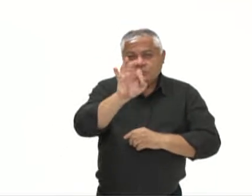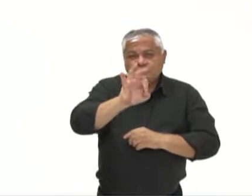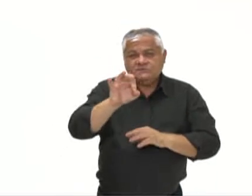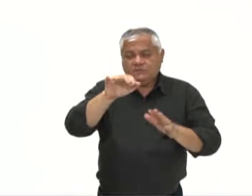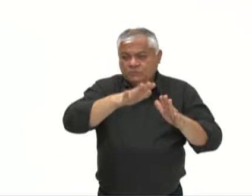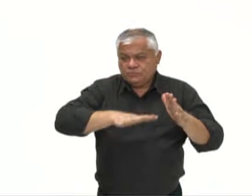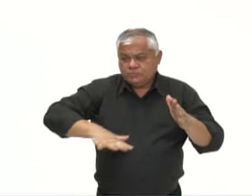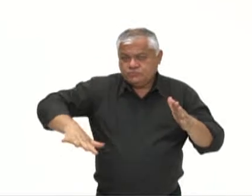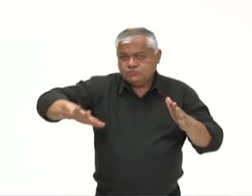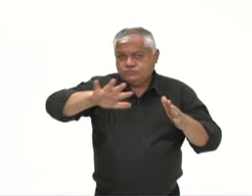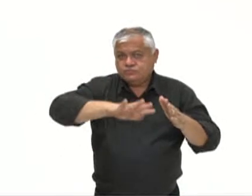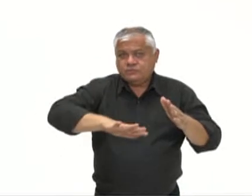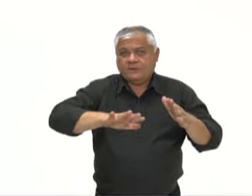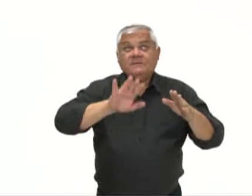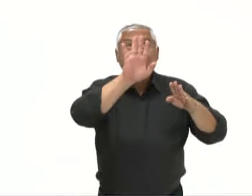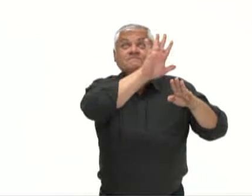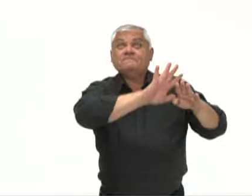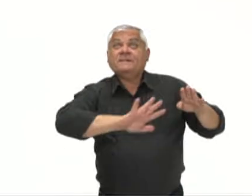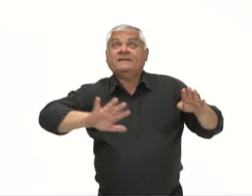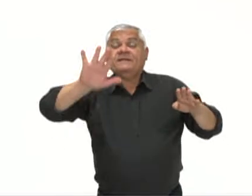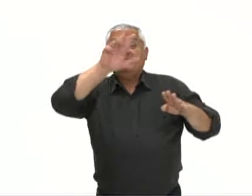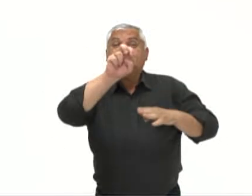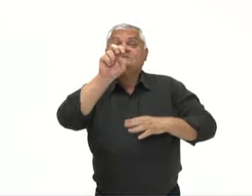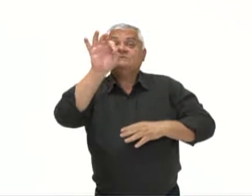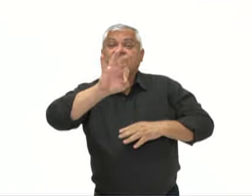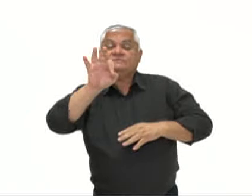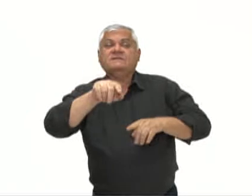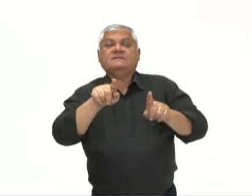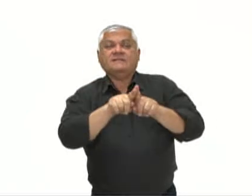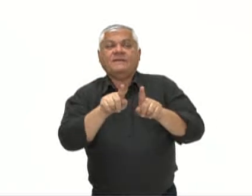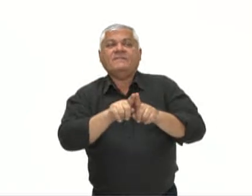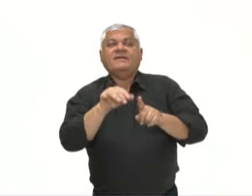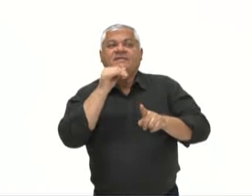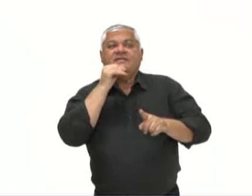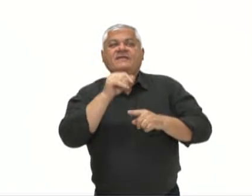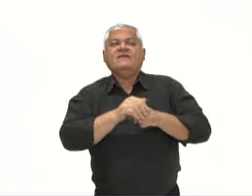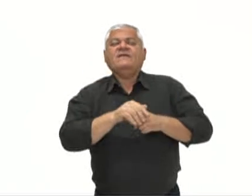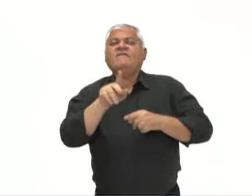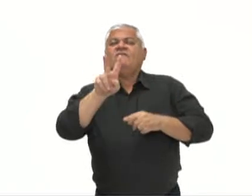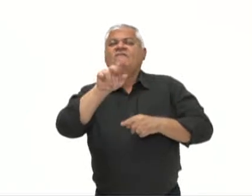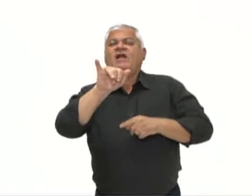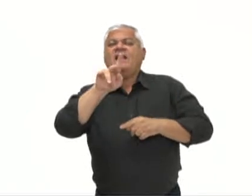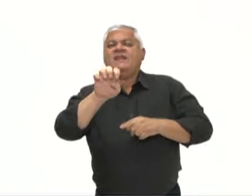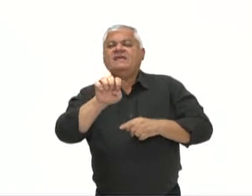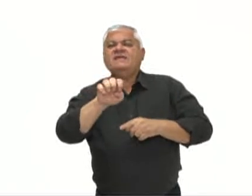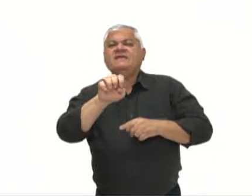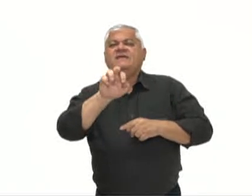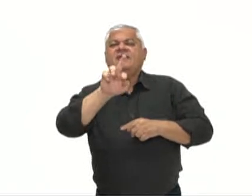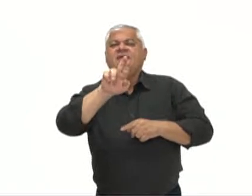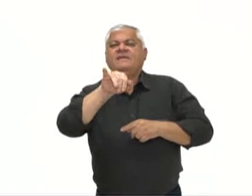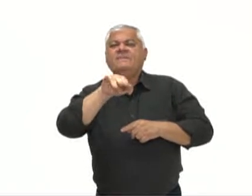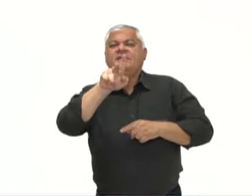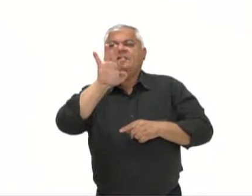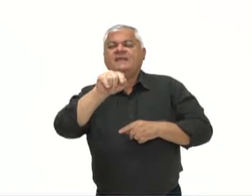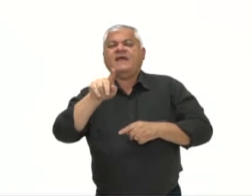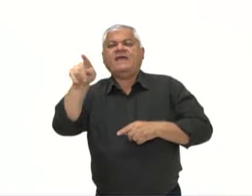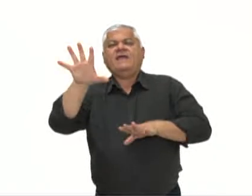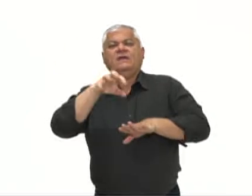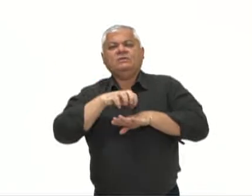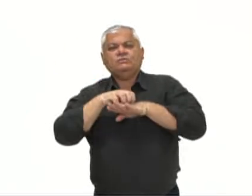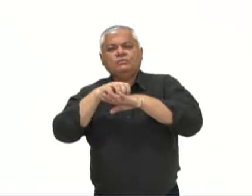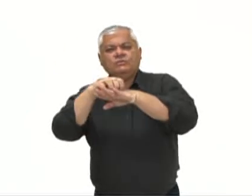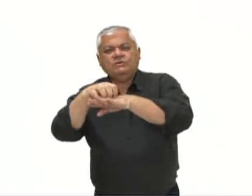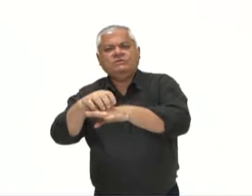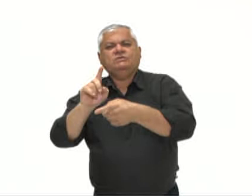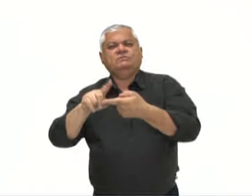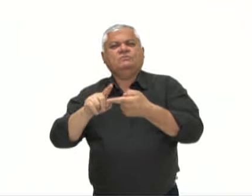do estado e também marcado ali pelo Vale do Ribeira, que as atividades principais estão ali voltadas a um turismo